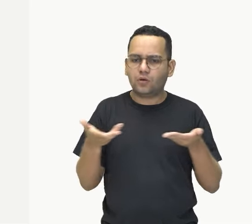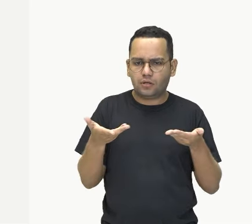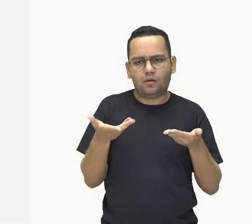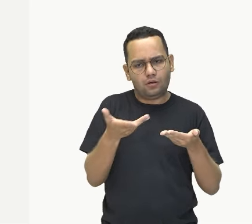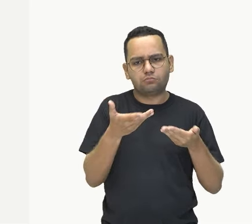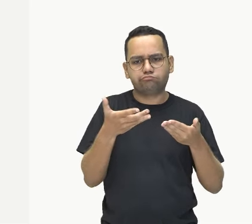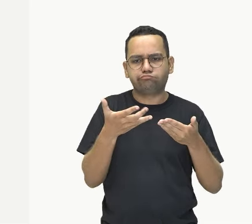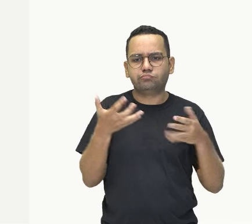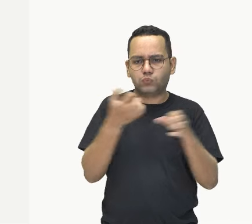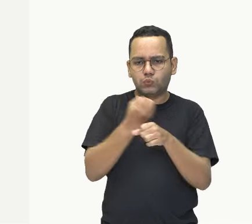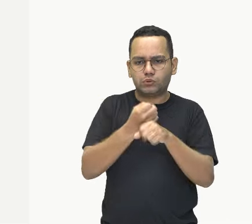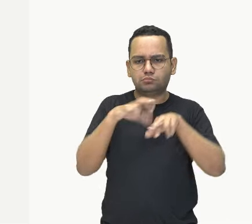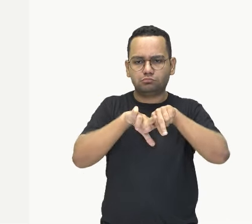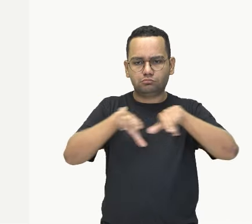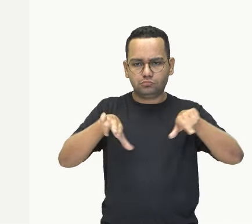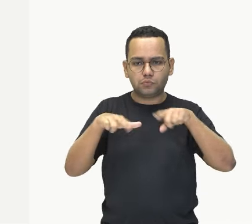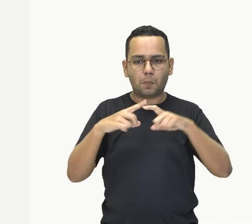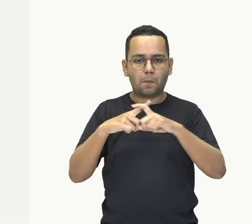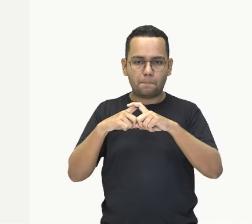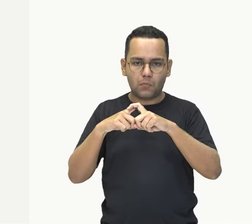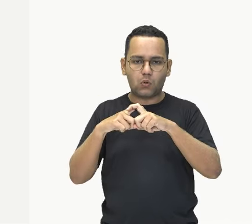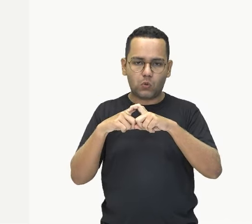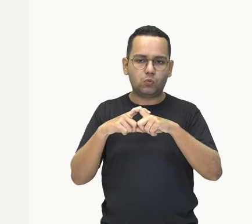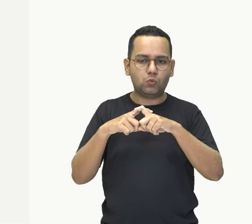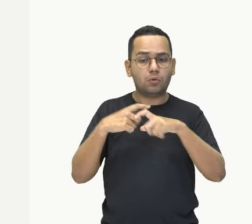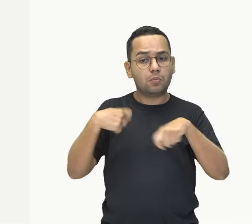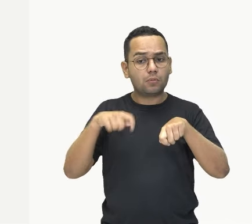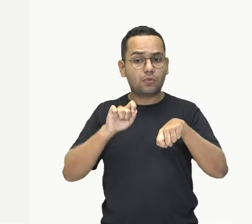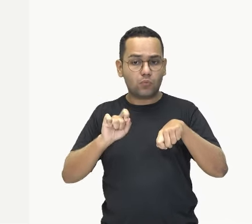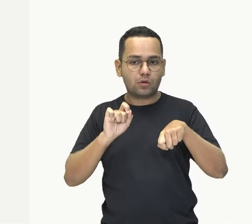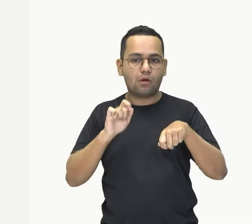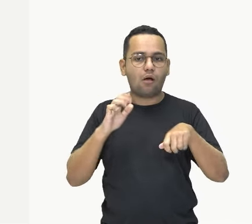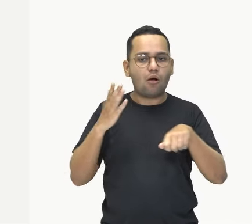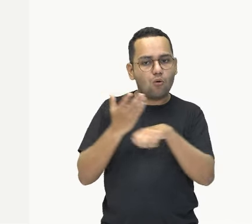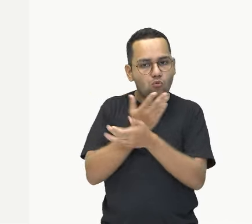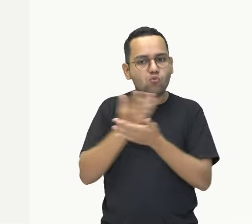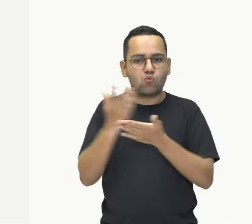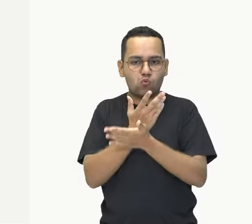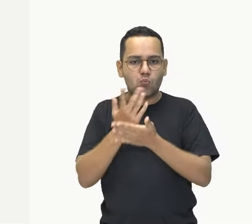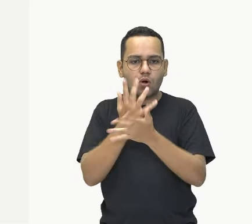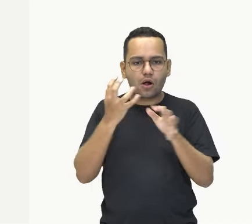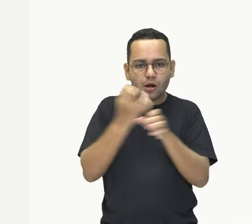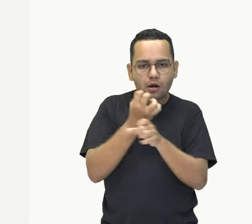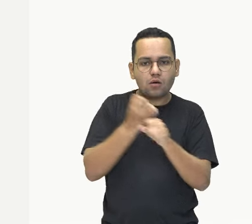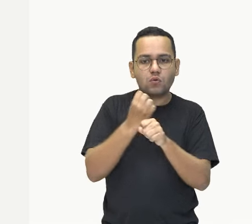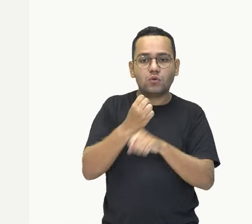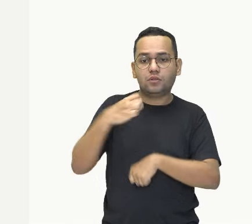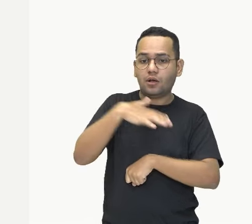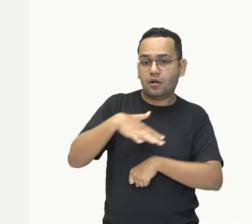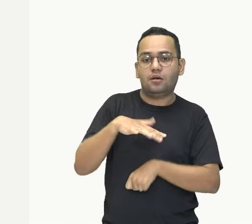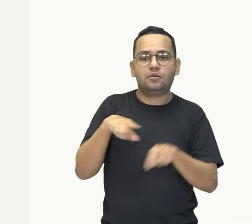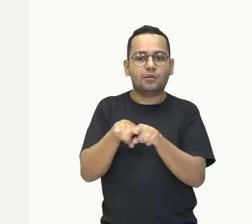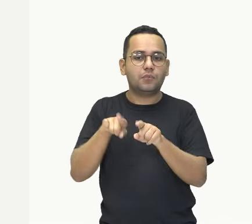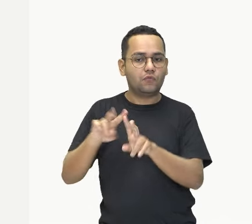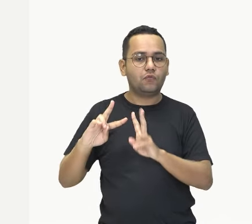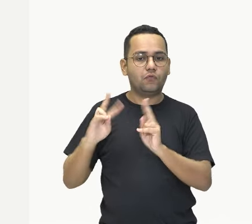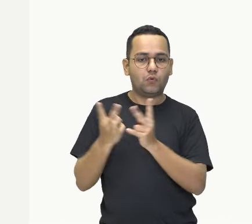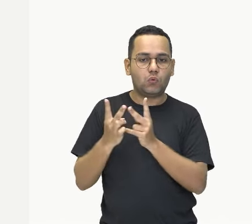monômios dentro de alguns cálculos de área e de volume. Vamos fazer uma aplicação